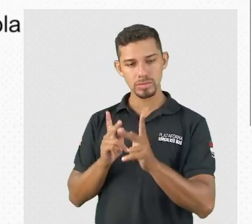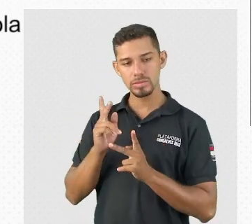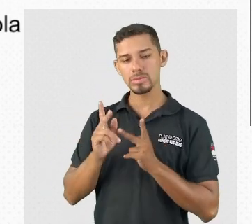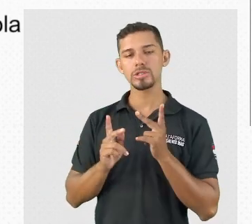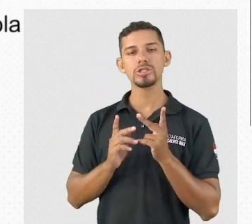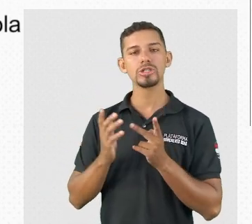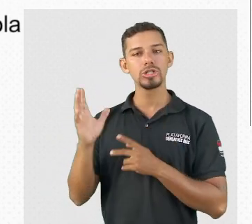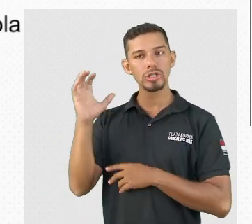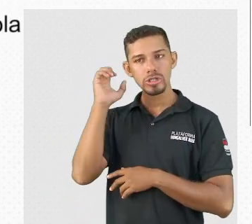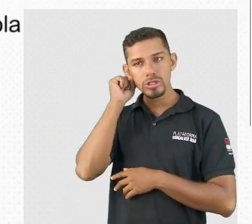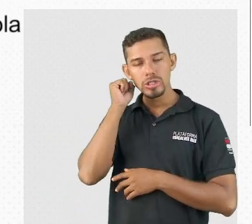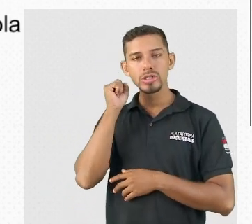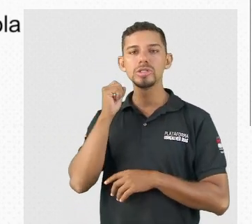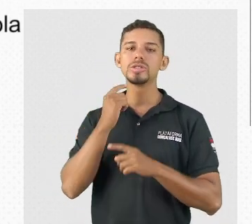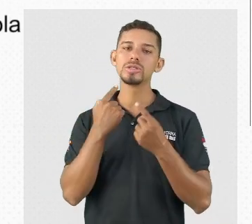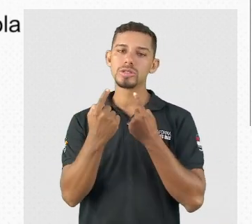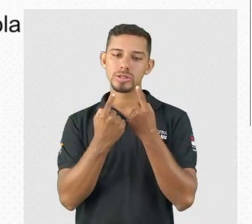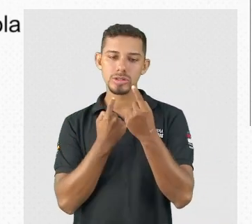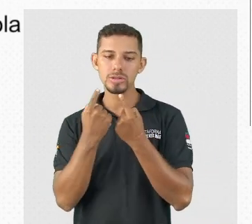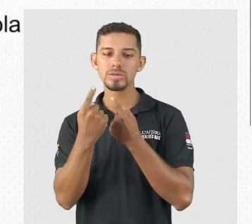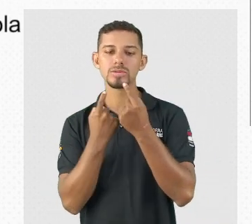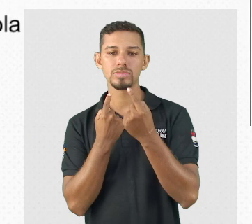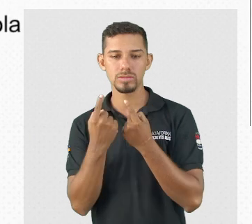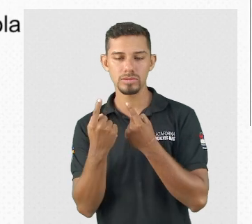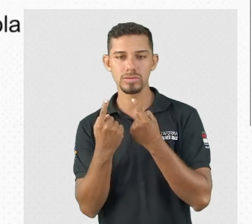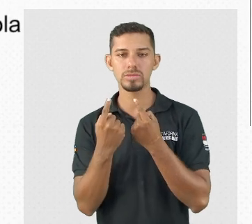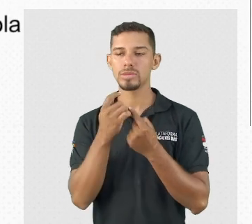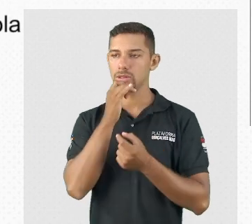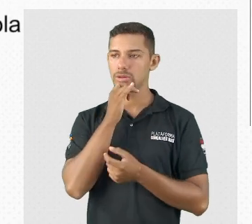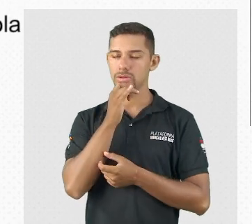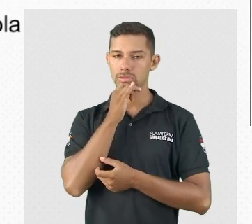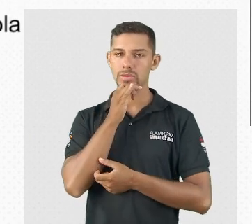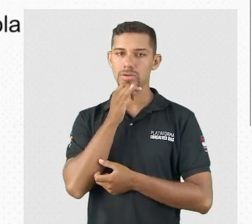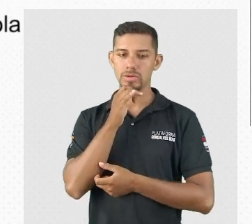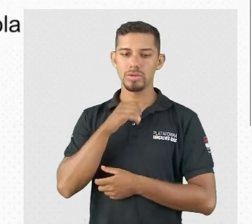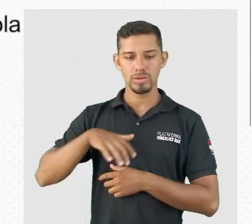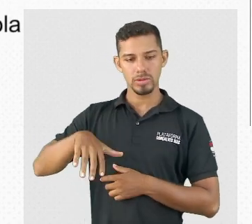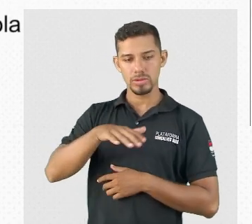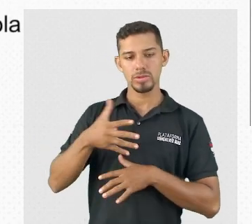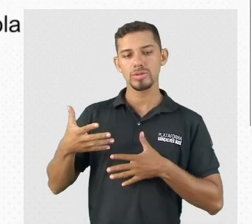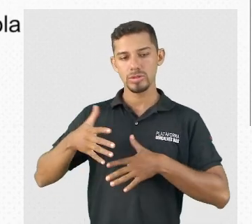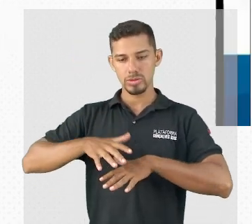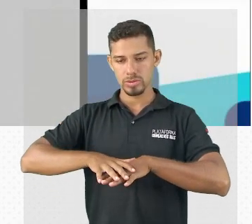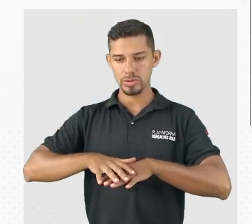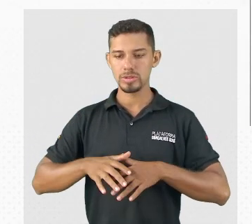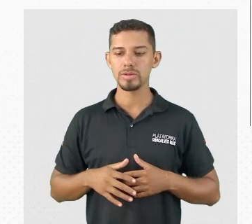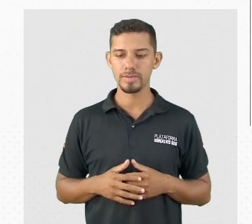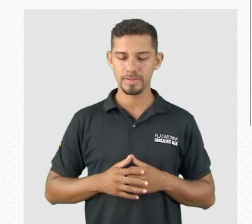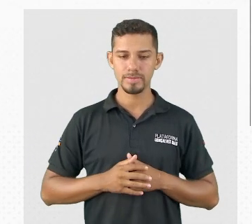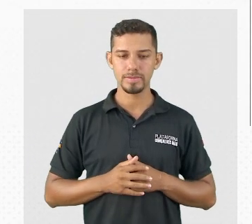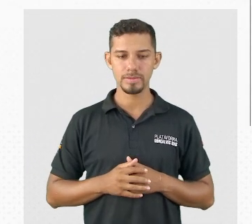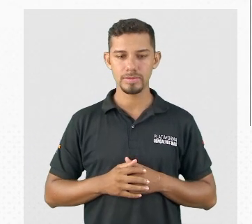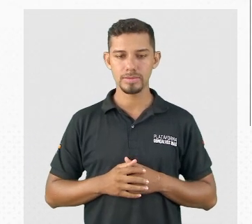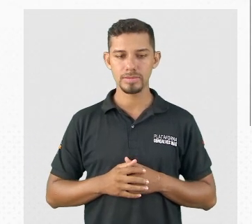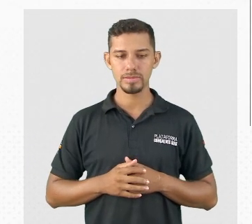de diálogo e um diálogo que seja diverso e que seja inclusivo, né?